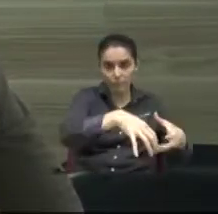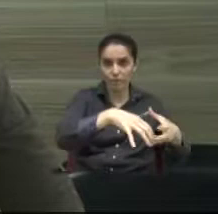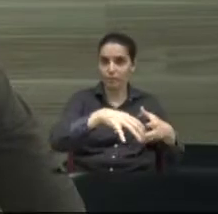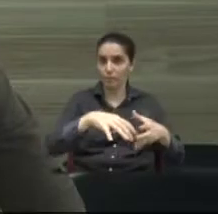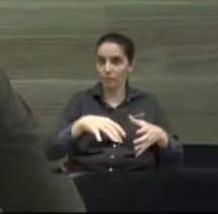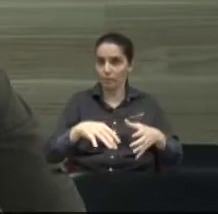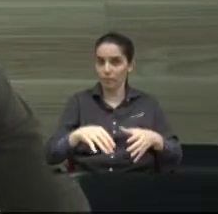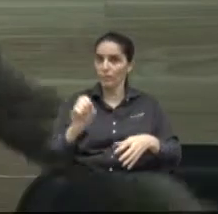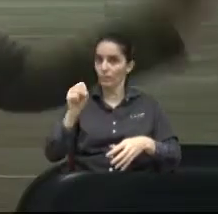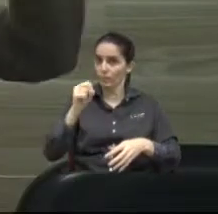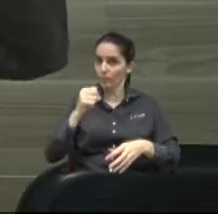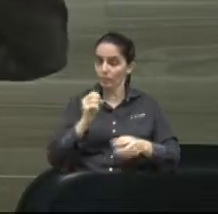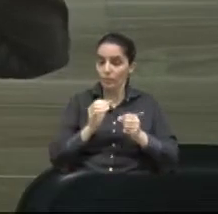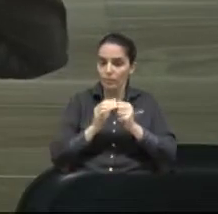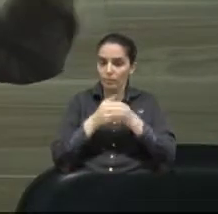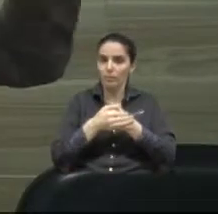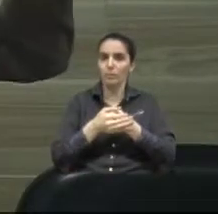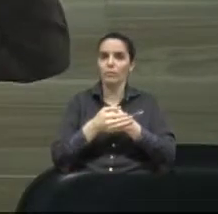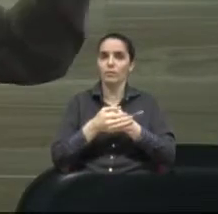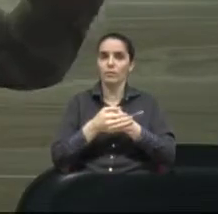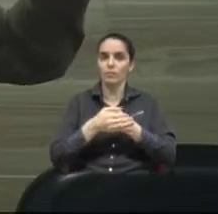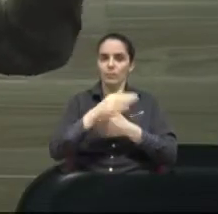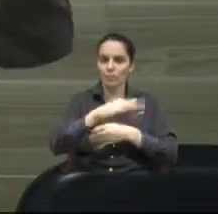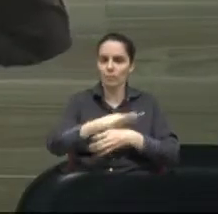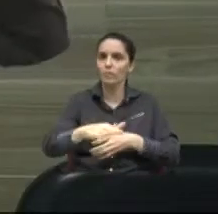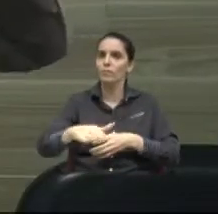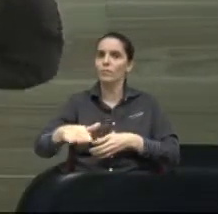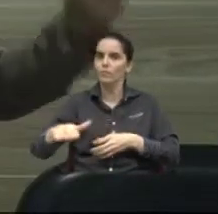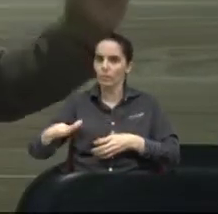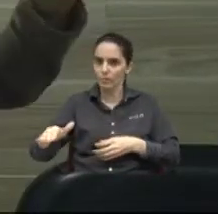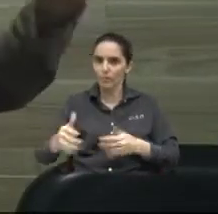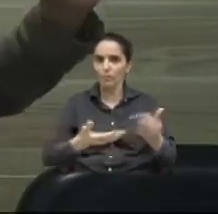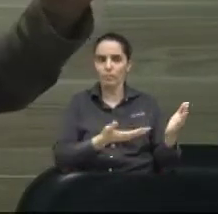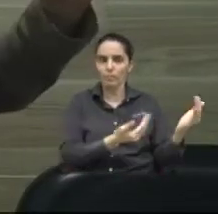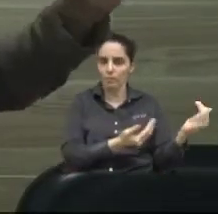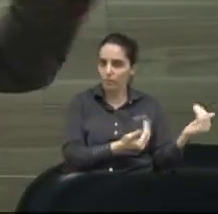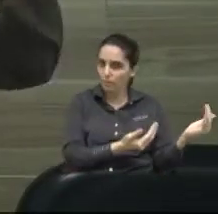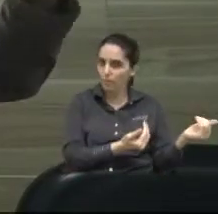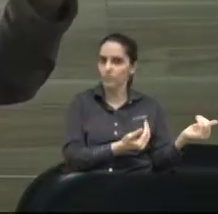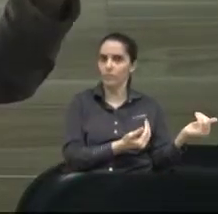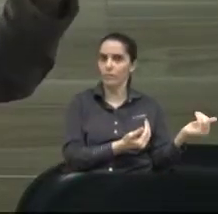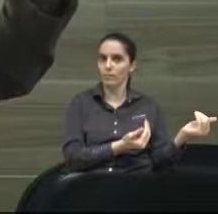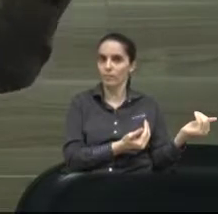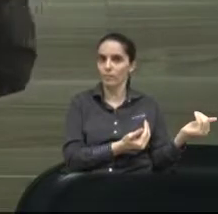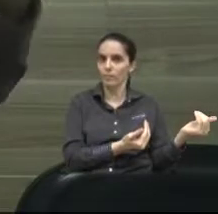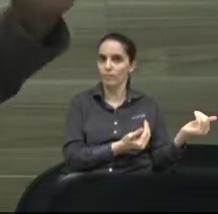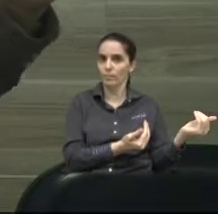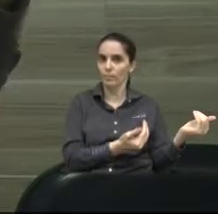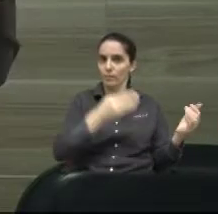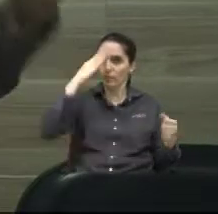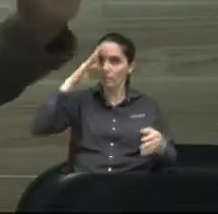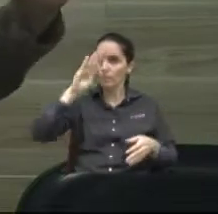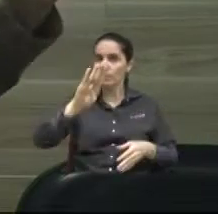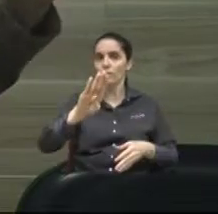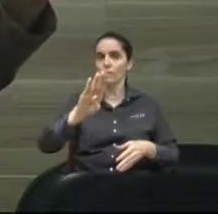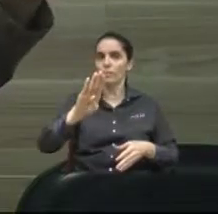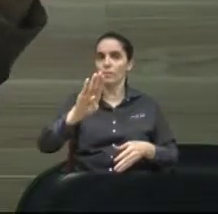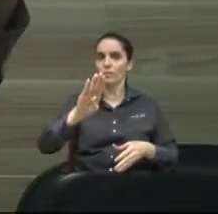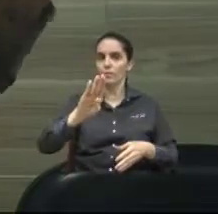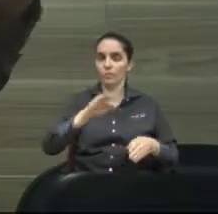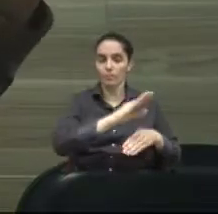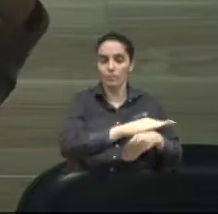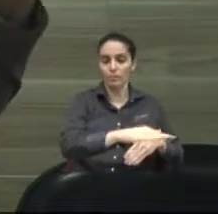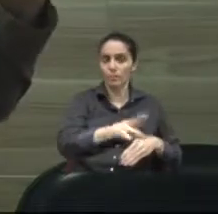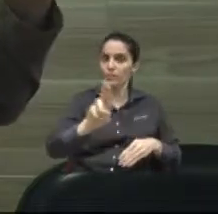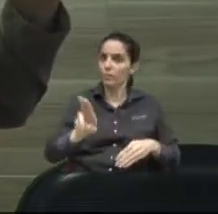realmente façam a defesa das crianças e adolescentes lá, mas das crianças, que elas não sejam usadas